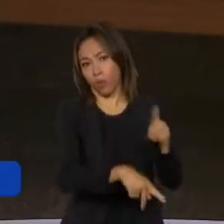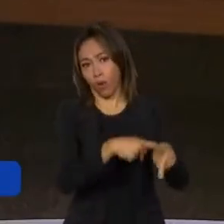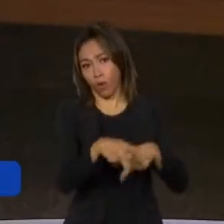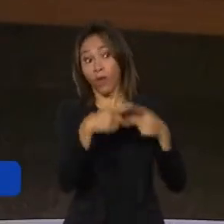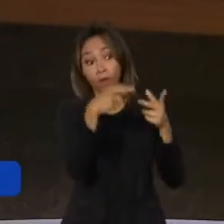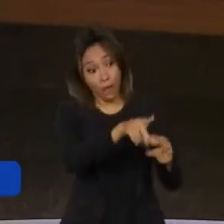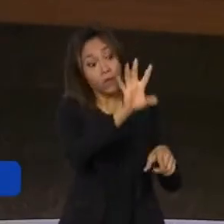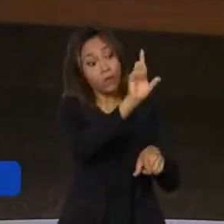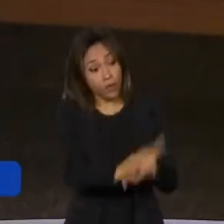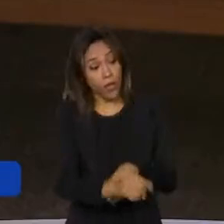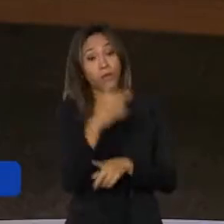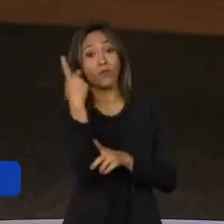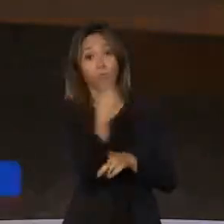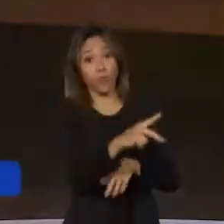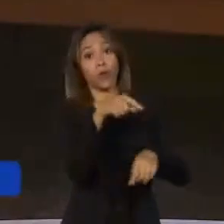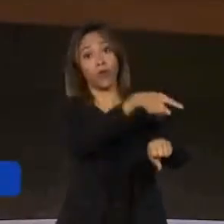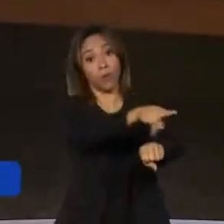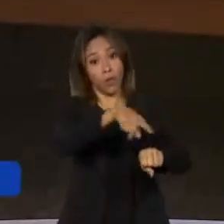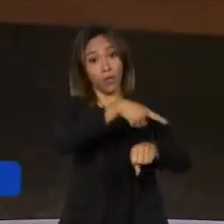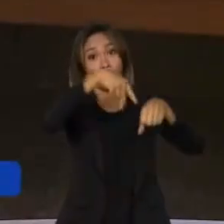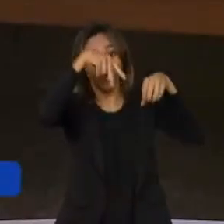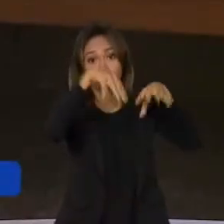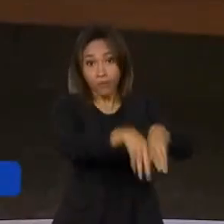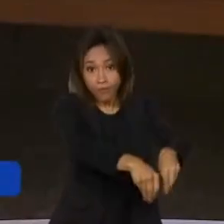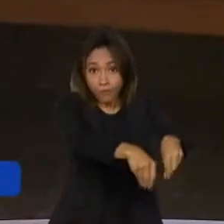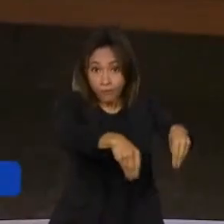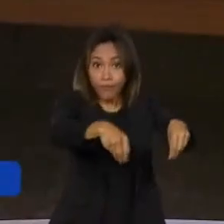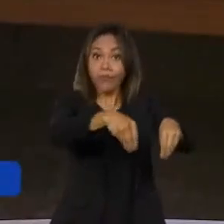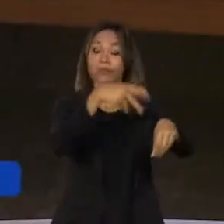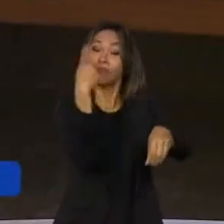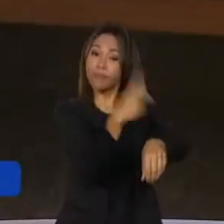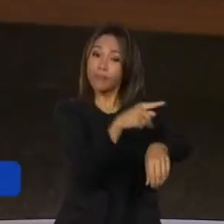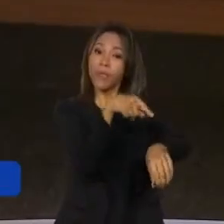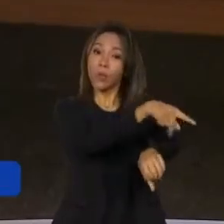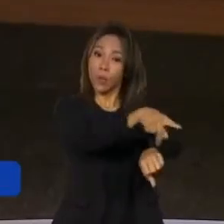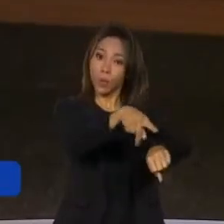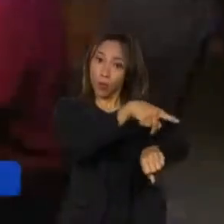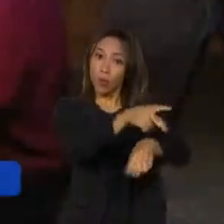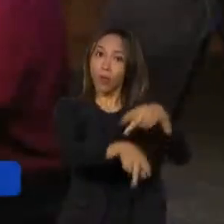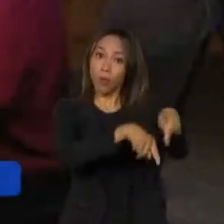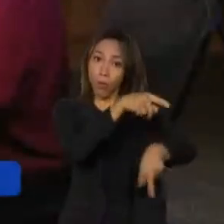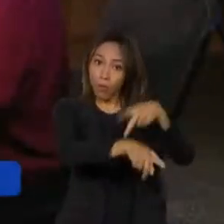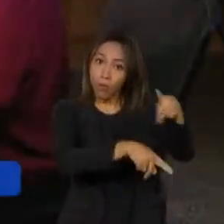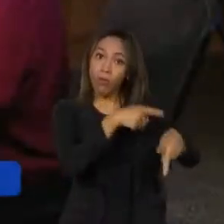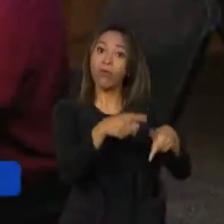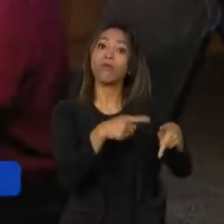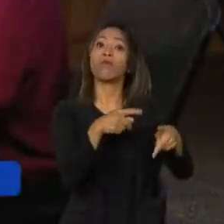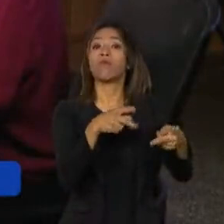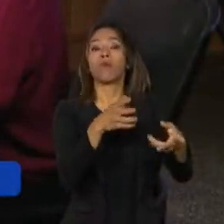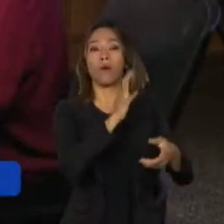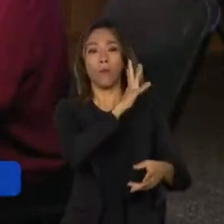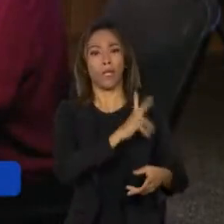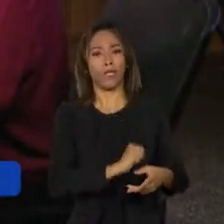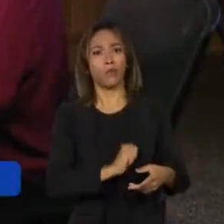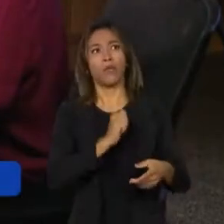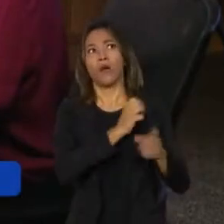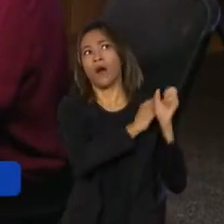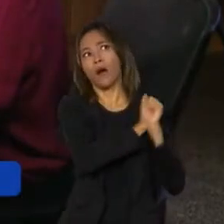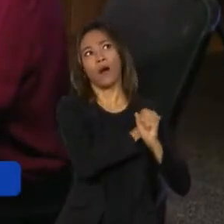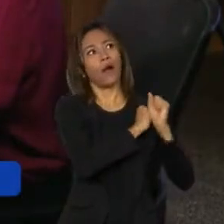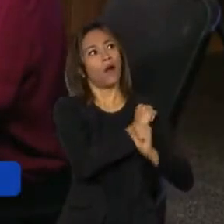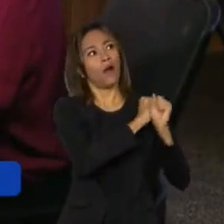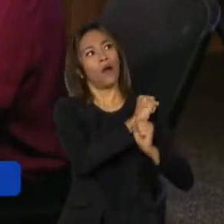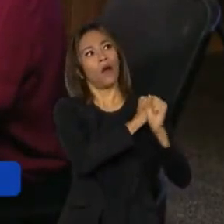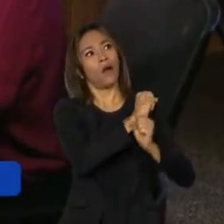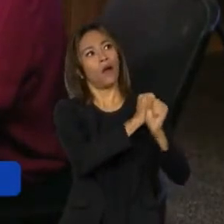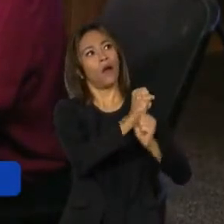ter o seu estado luta pelo seu estado é uma situação de muitas décadas de opressão de